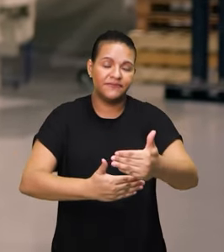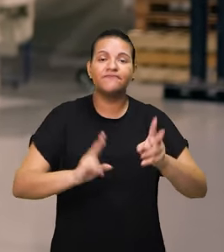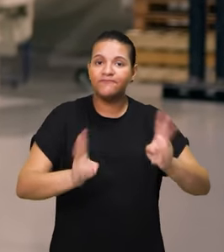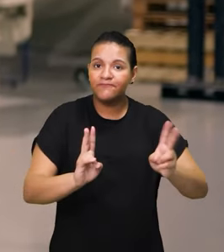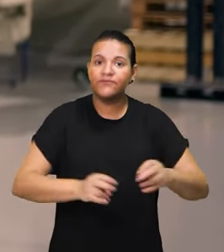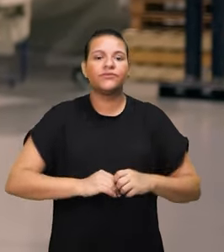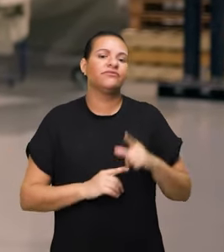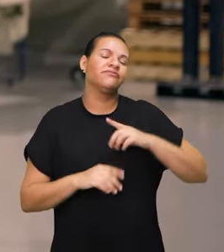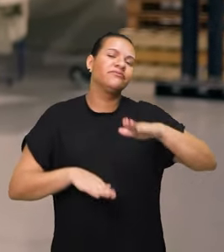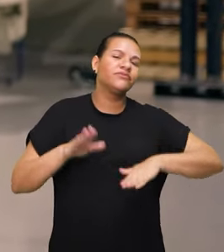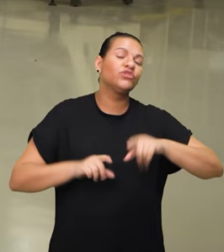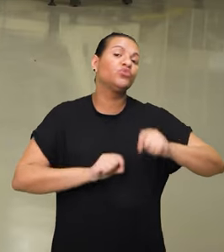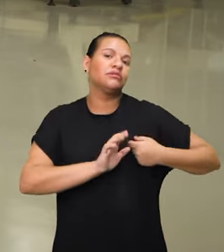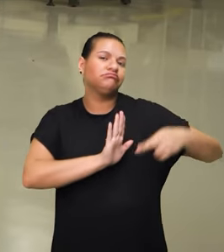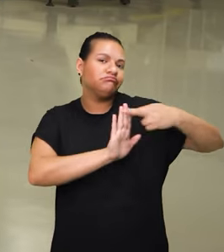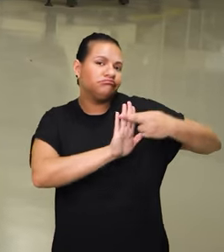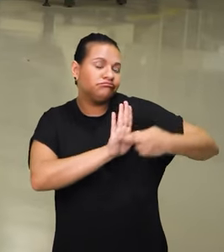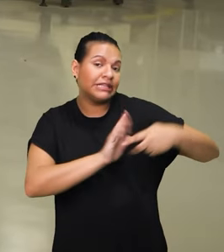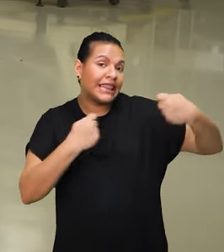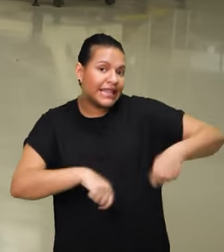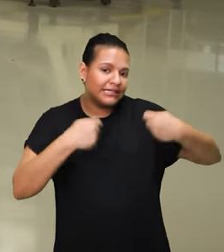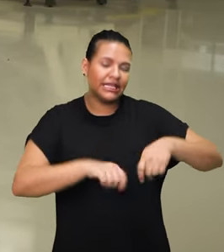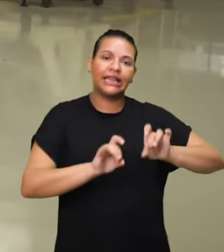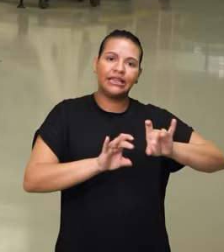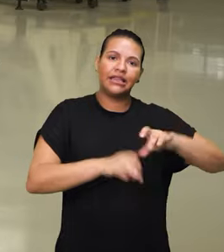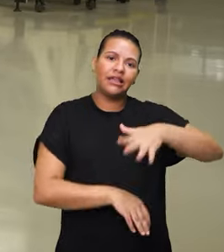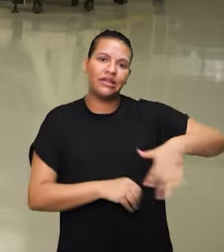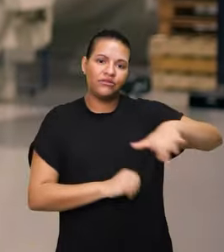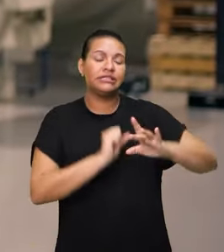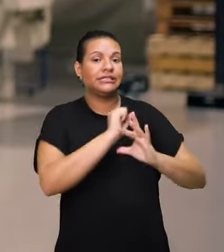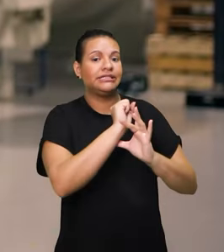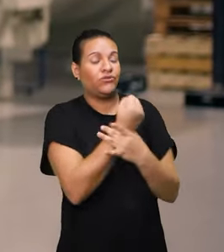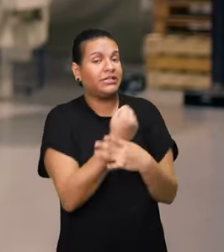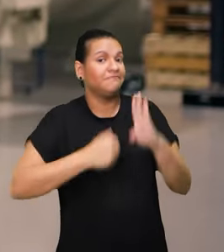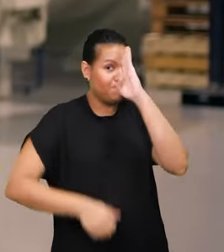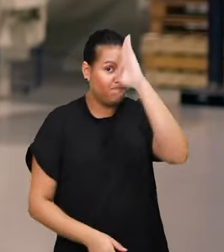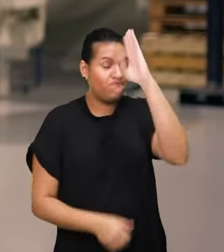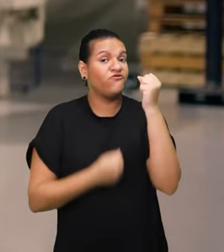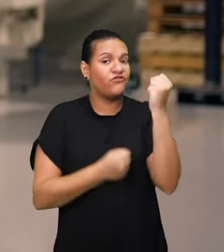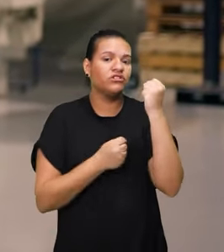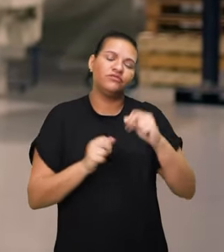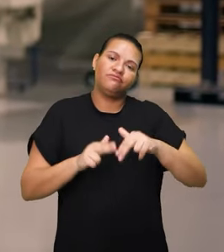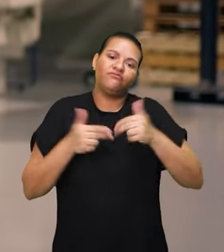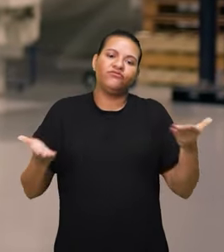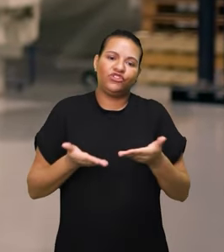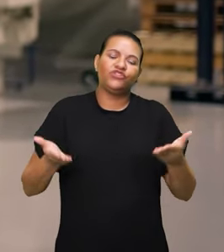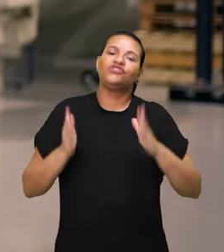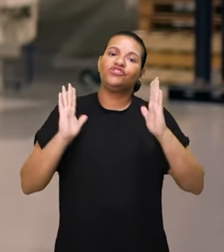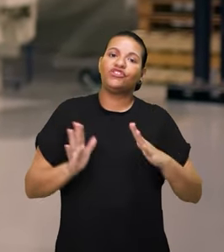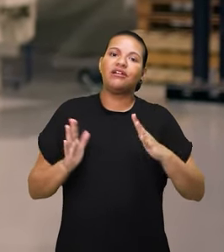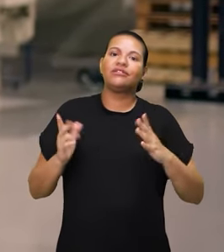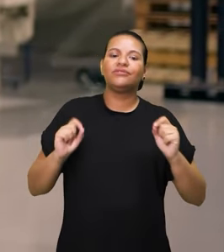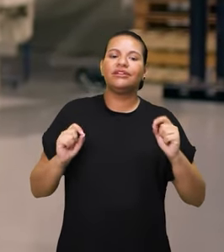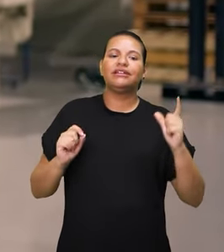desenvolvido para aeronáutico onde as as demandas né os requisitos técnicos e de segurança são elevadíssimos a gente